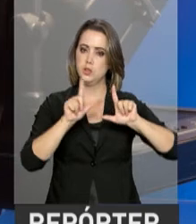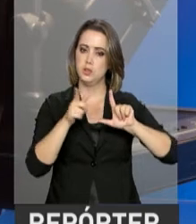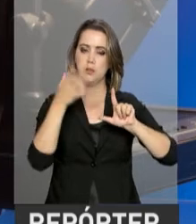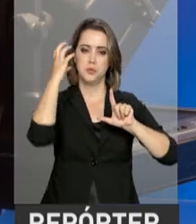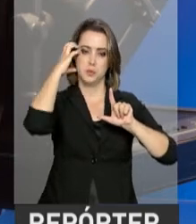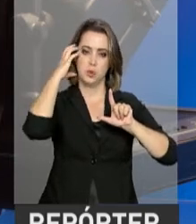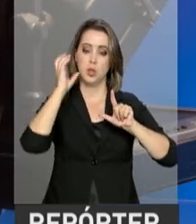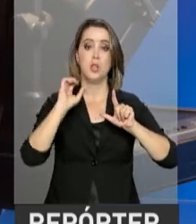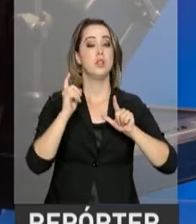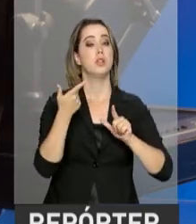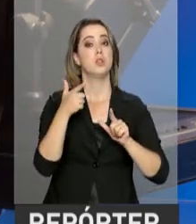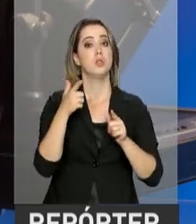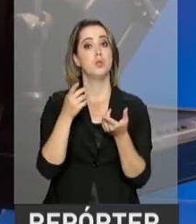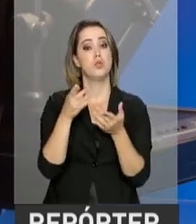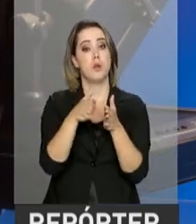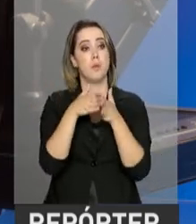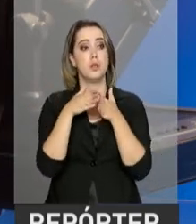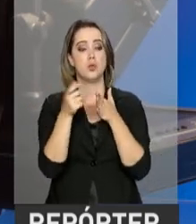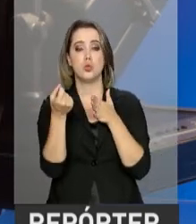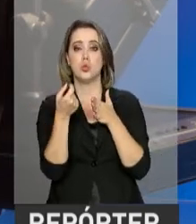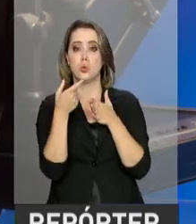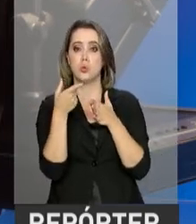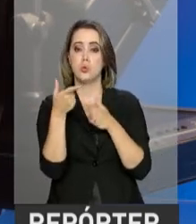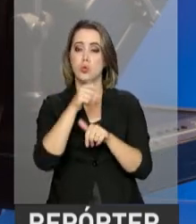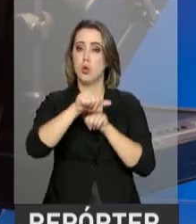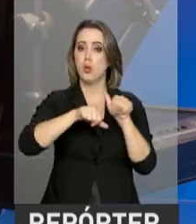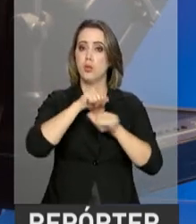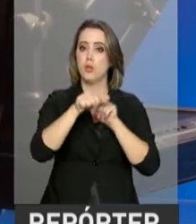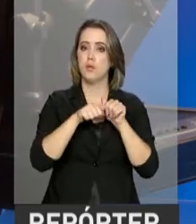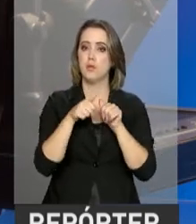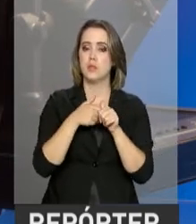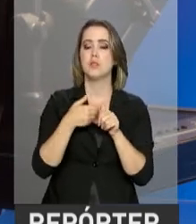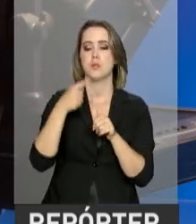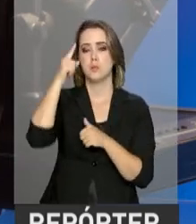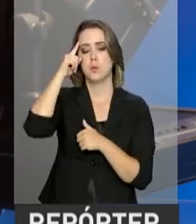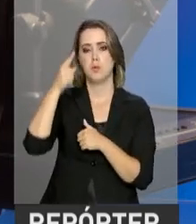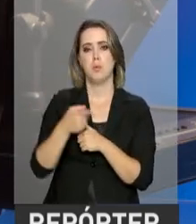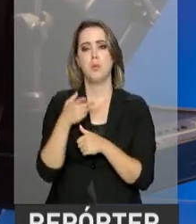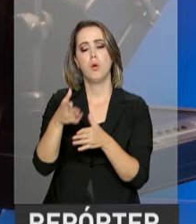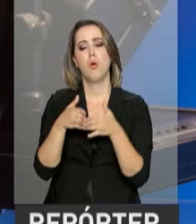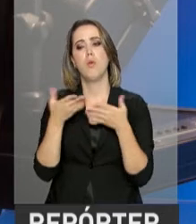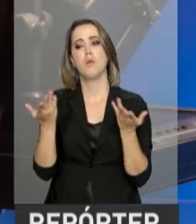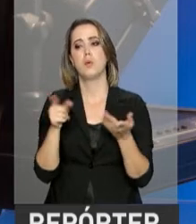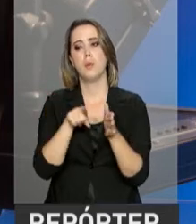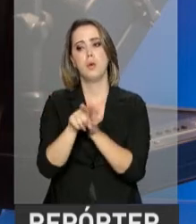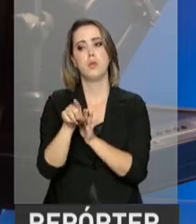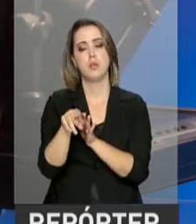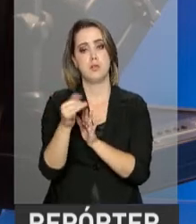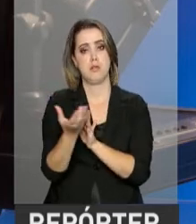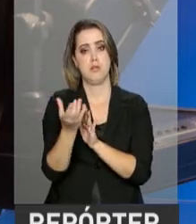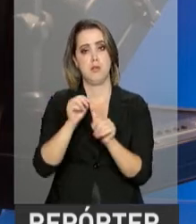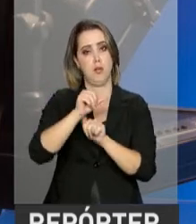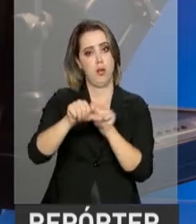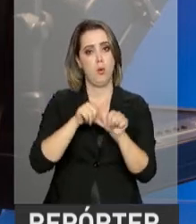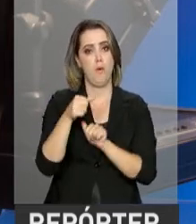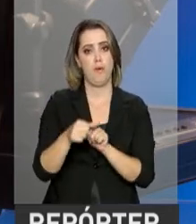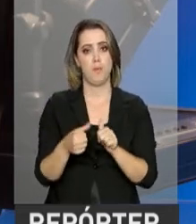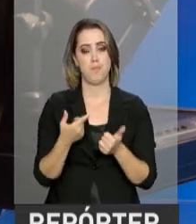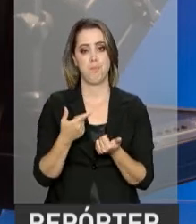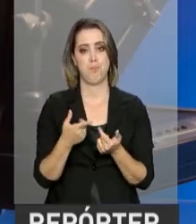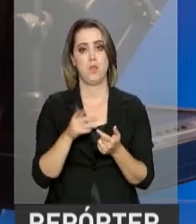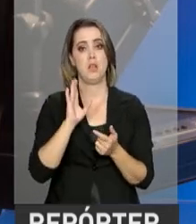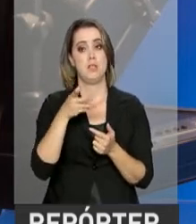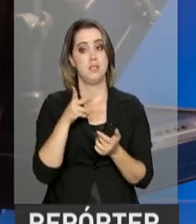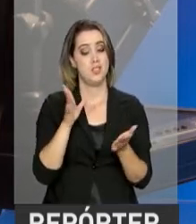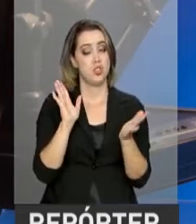de renovação serão notificadas pelo governo para que se manifestem num prazo de 90 dias. As instituições com licenças